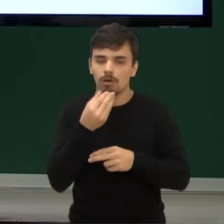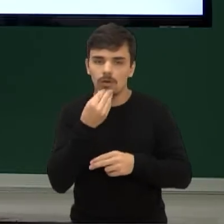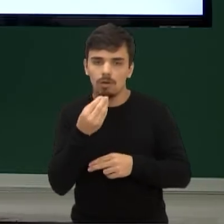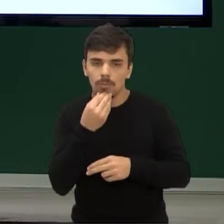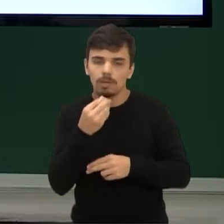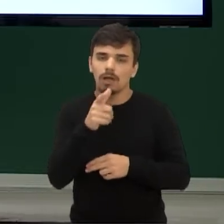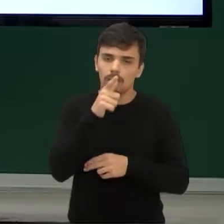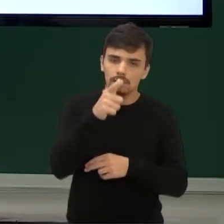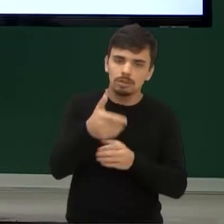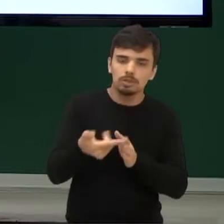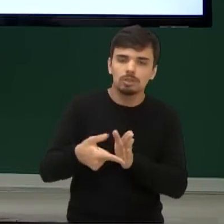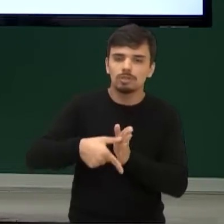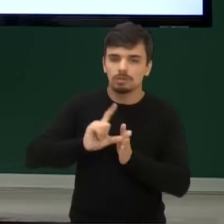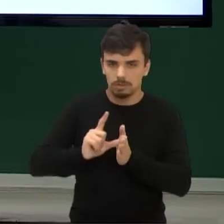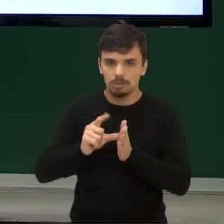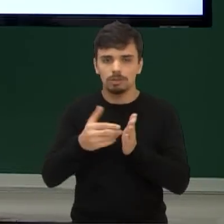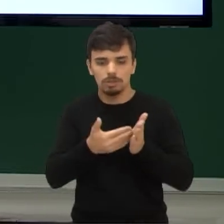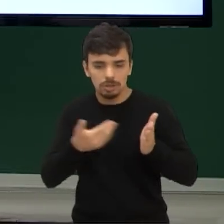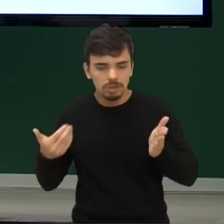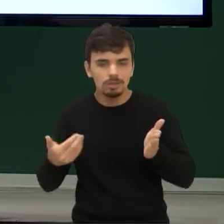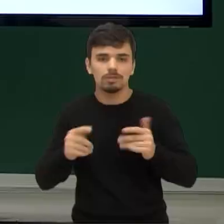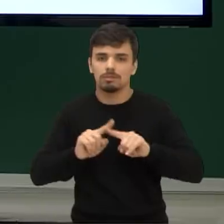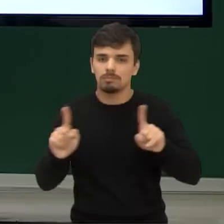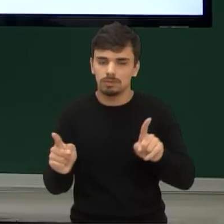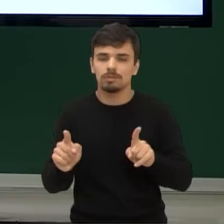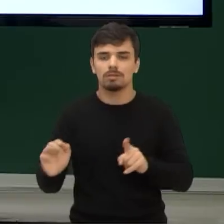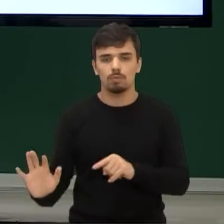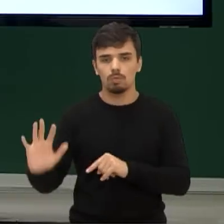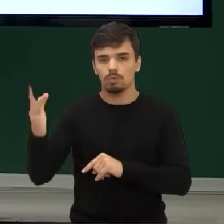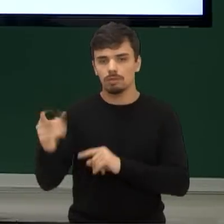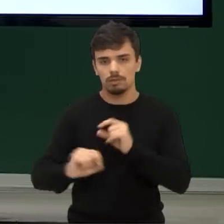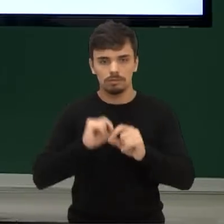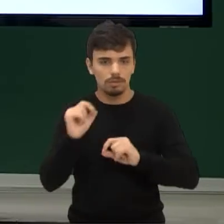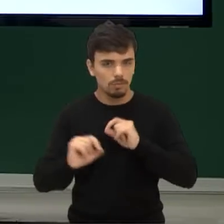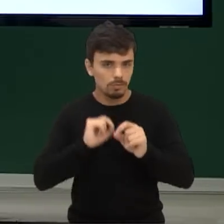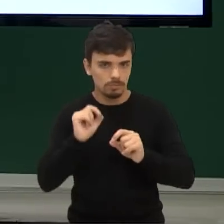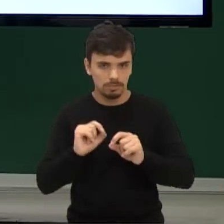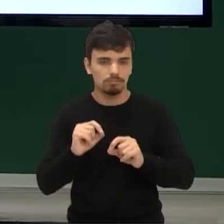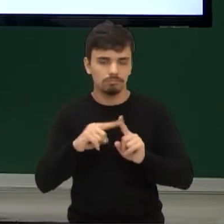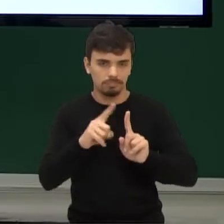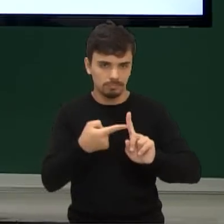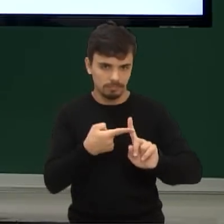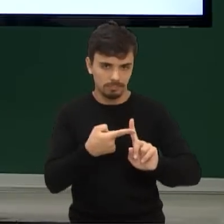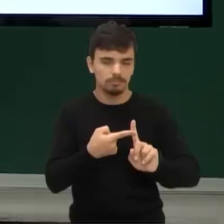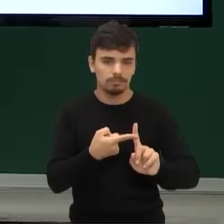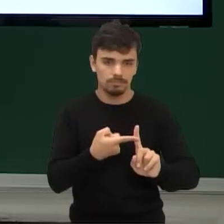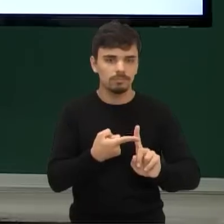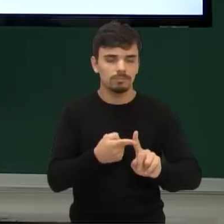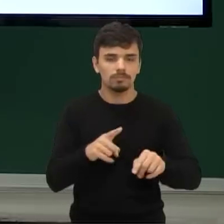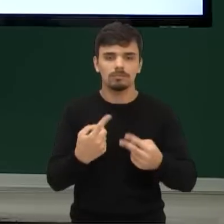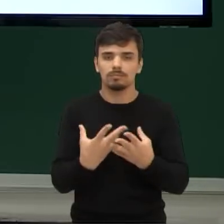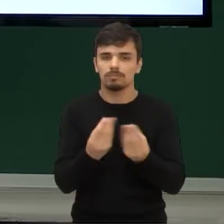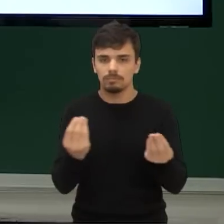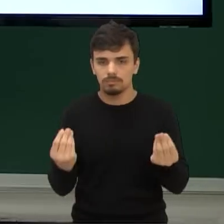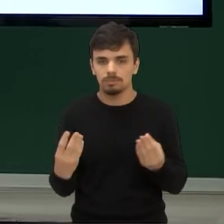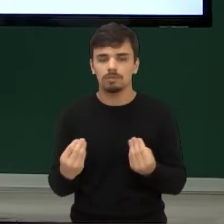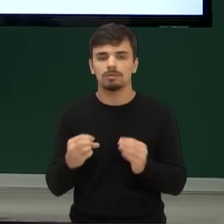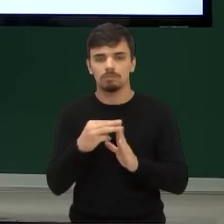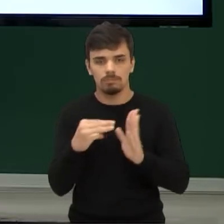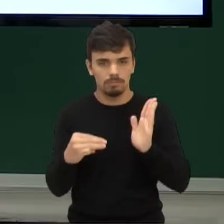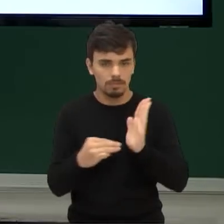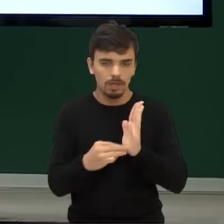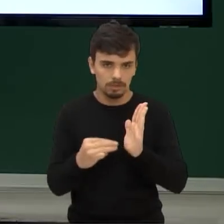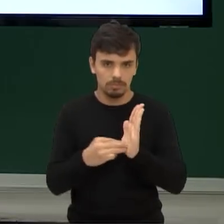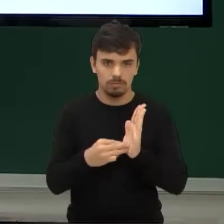da ejaculação, muitas vezes acontece sim uma gravidez, certo? Então, métodos comportamentais não